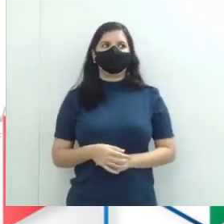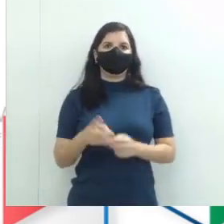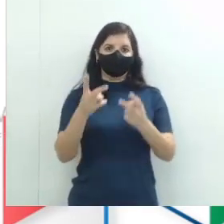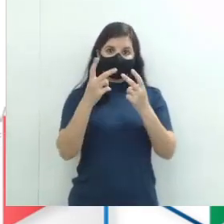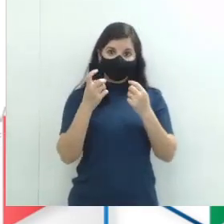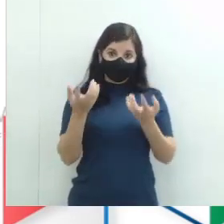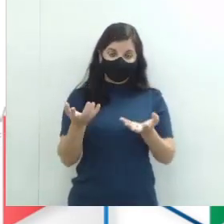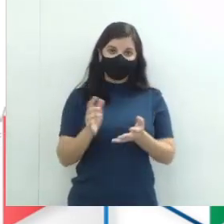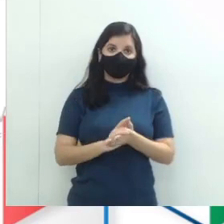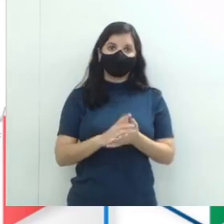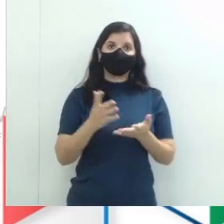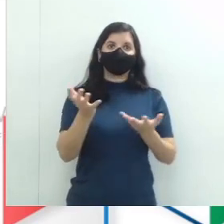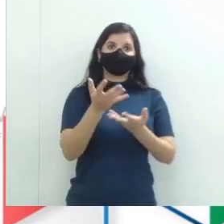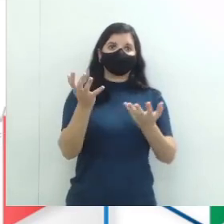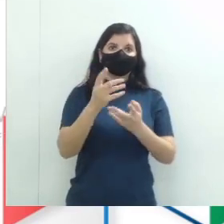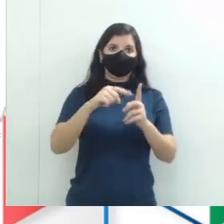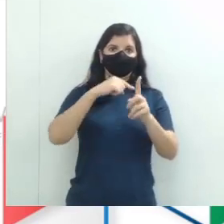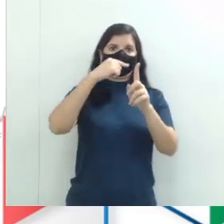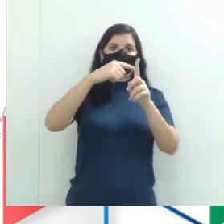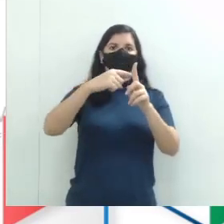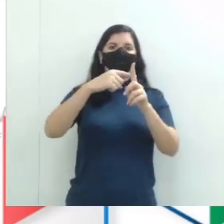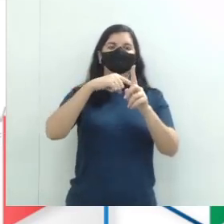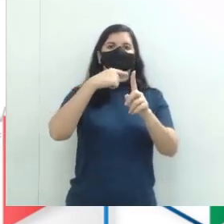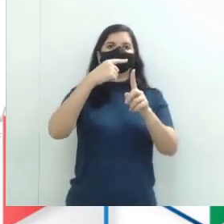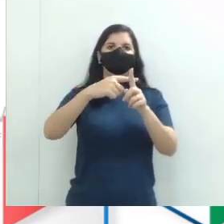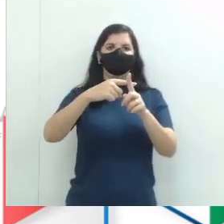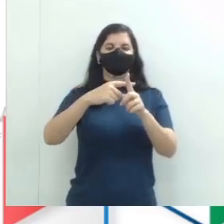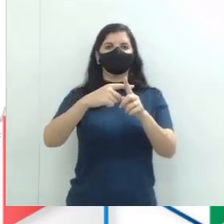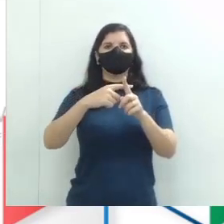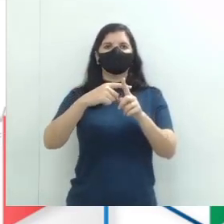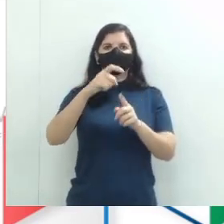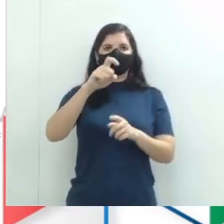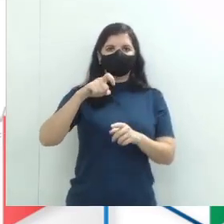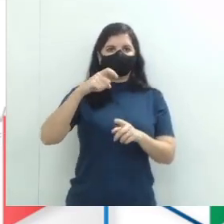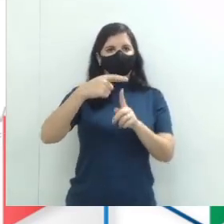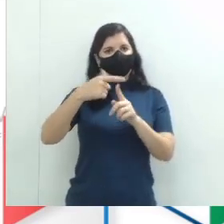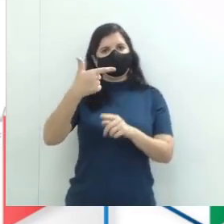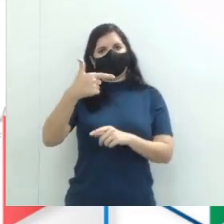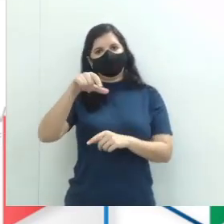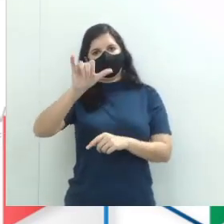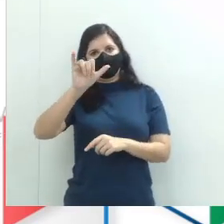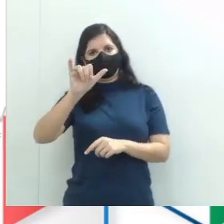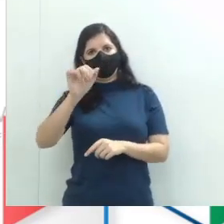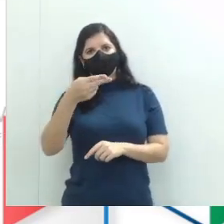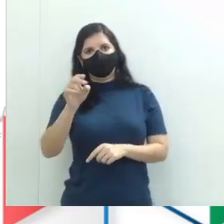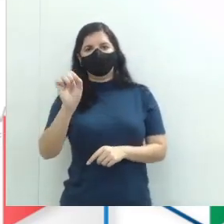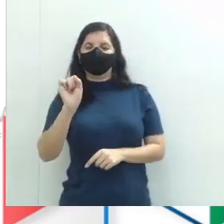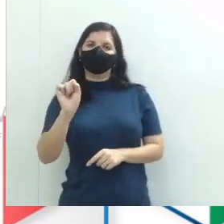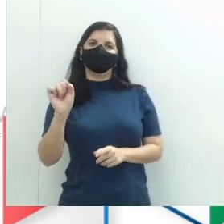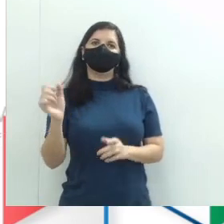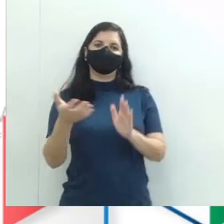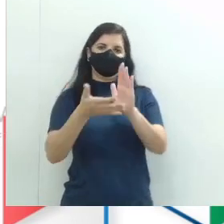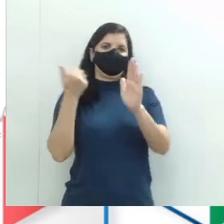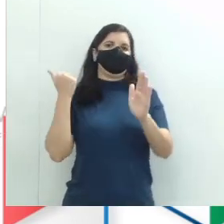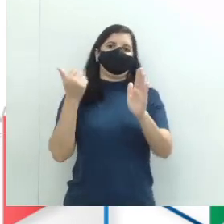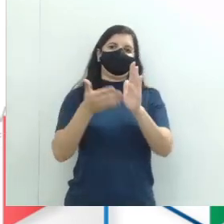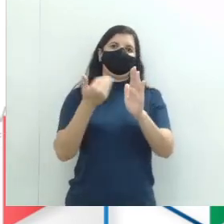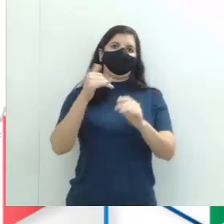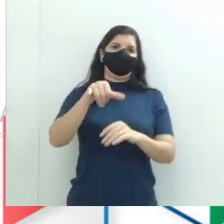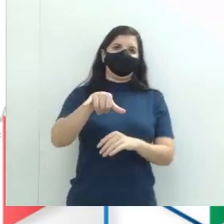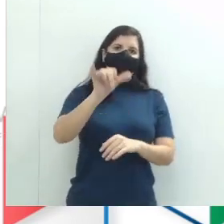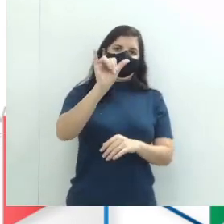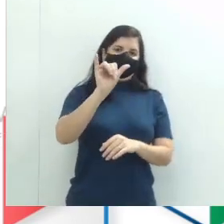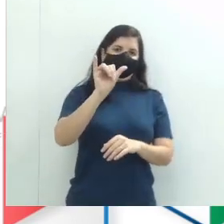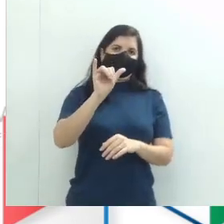Percebeu? Agora eu vou somar com a equação, a segunda equação, que é x mais 2y. Fazendo isso, eu já vou eliminar o y